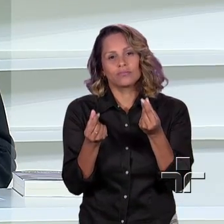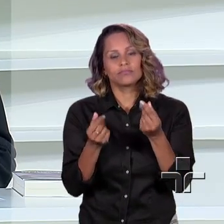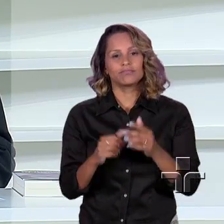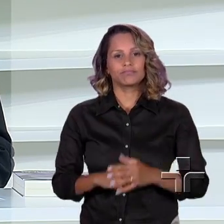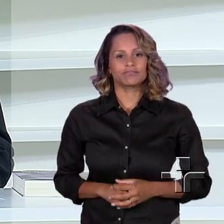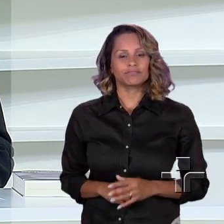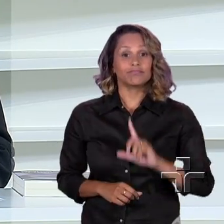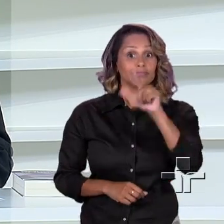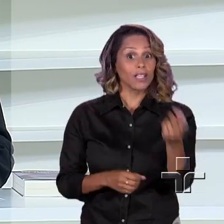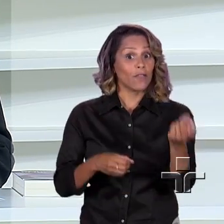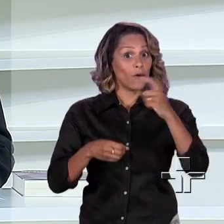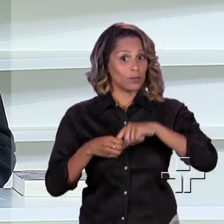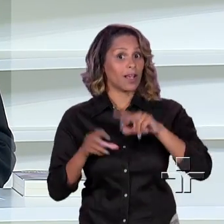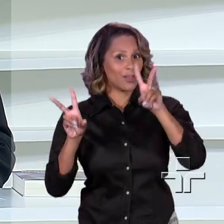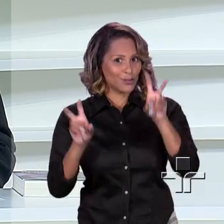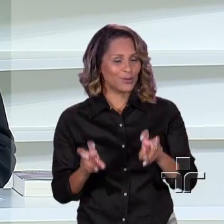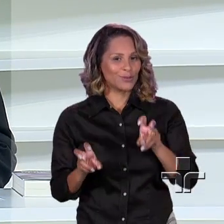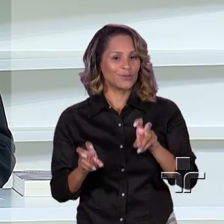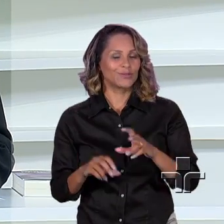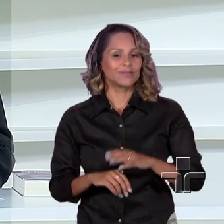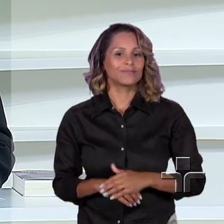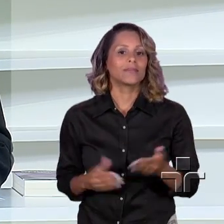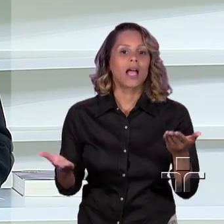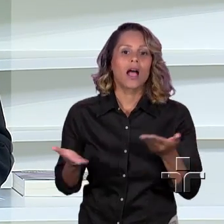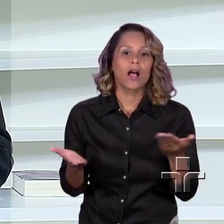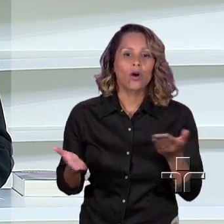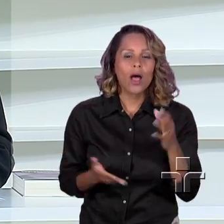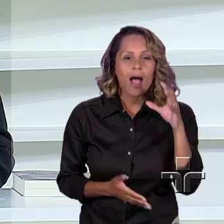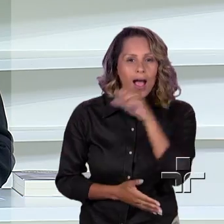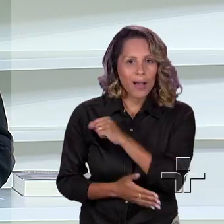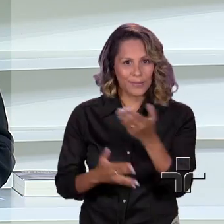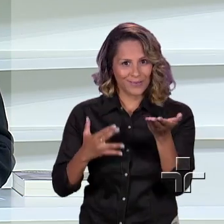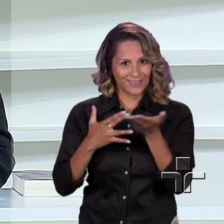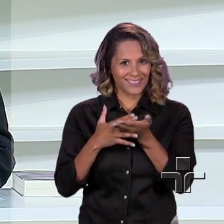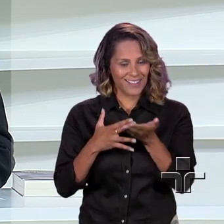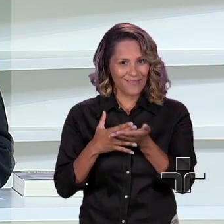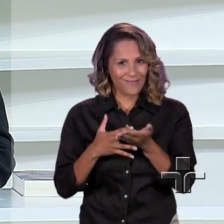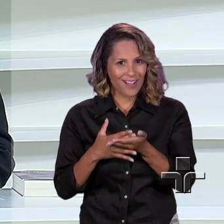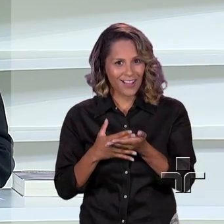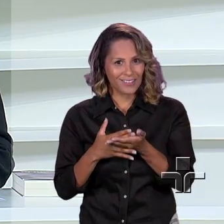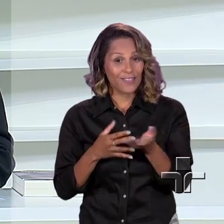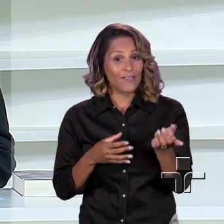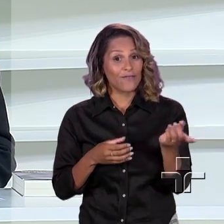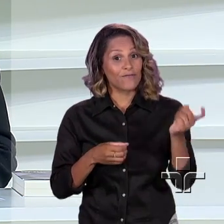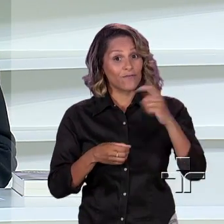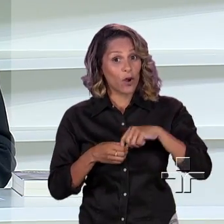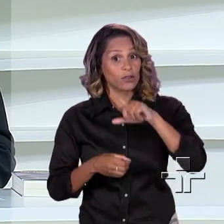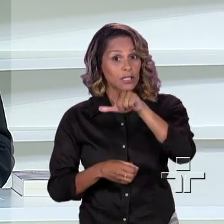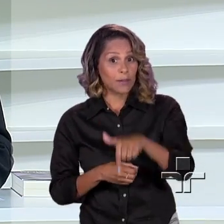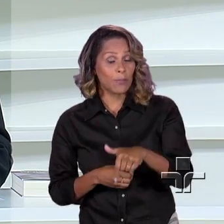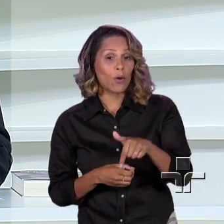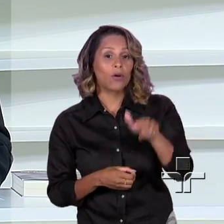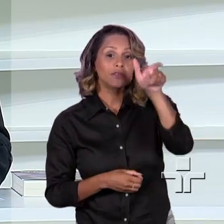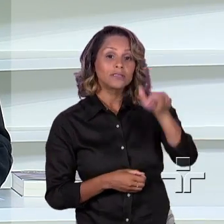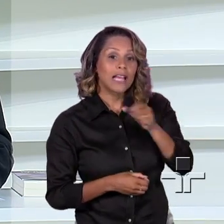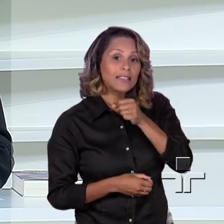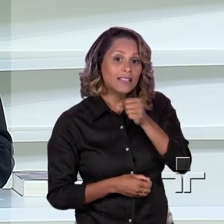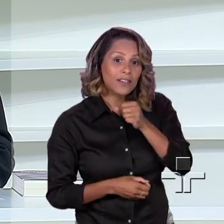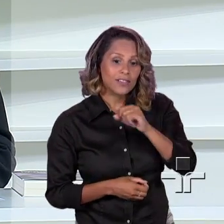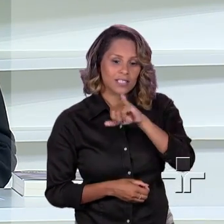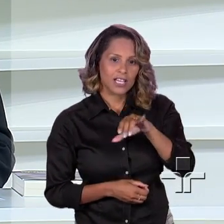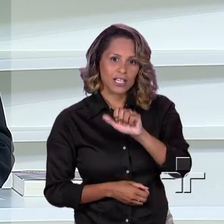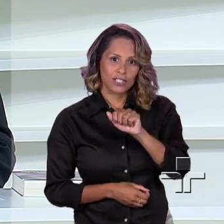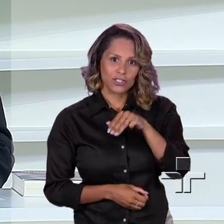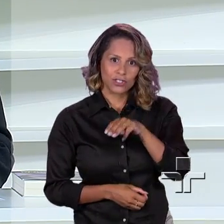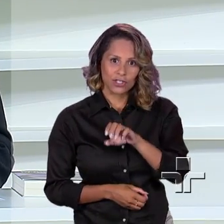bem interessante, no próximo bloco. Agora, um rápido intervalo. Voltamos com o historiador brasilianista James